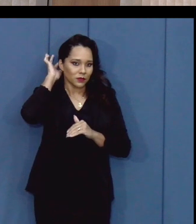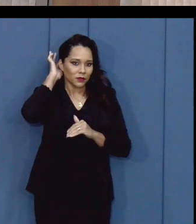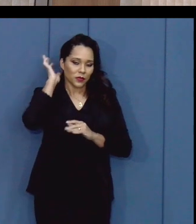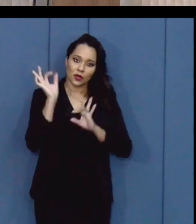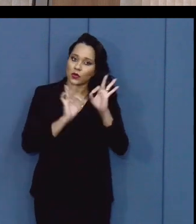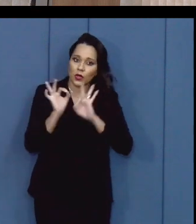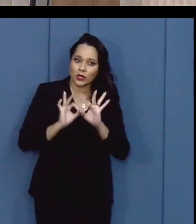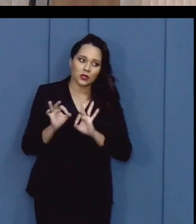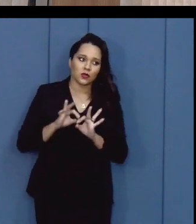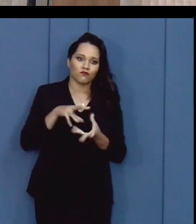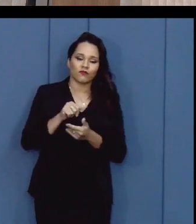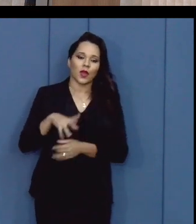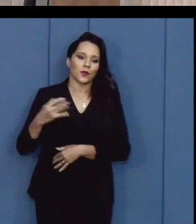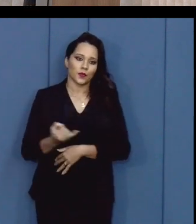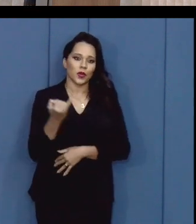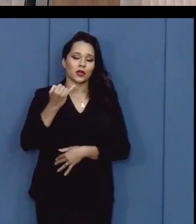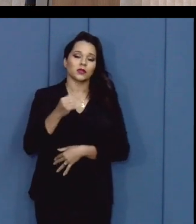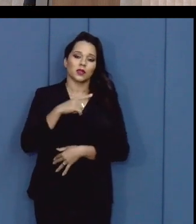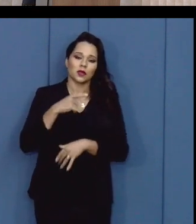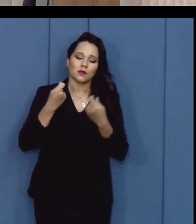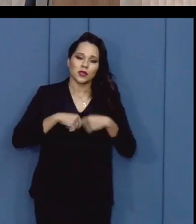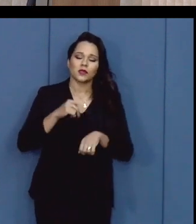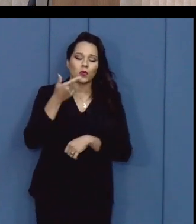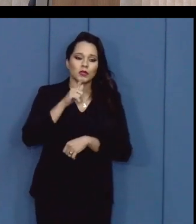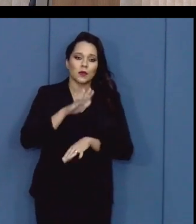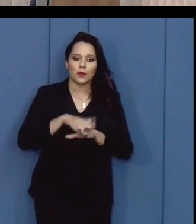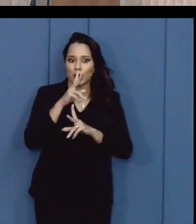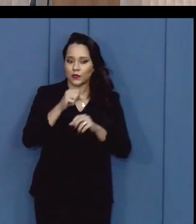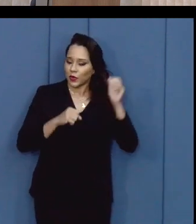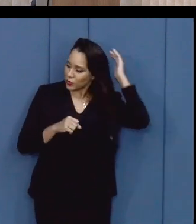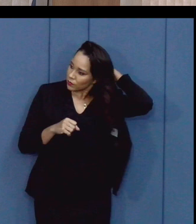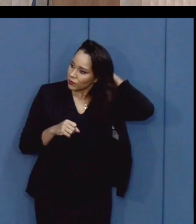organizações multilaterais são absolutamente importantes e elas têm que ser fortalecidas.